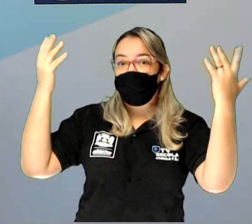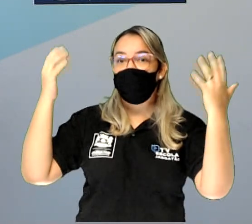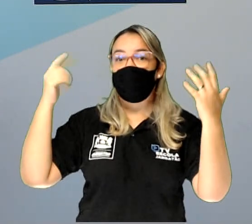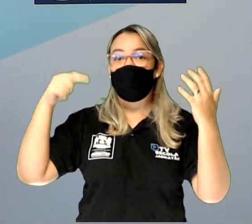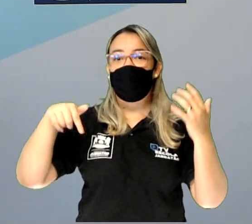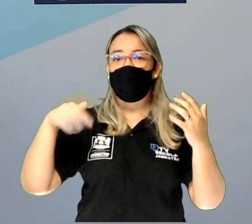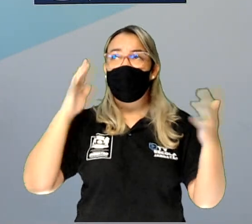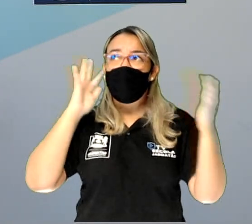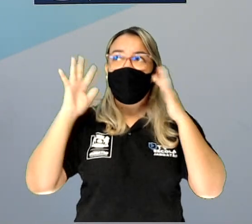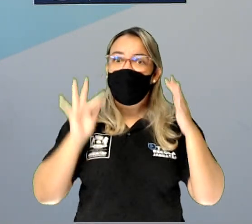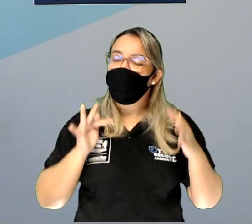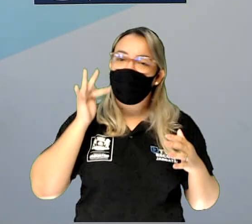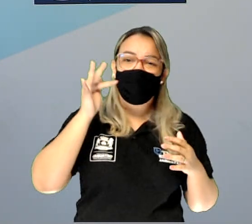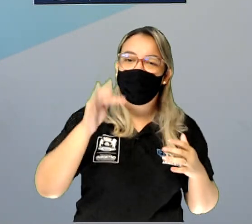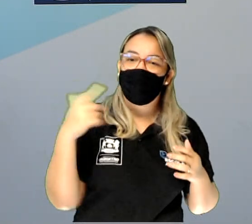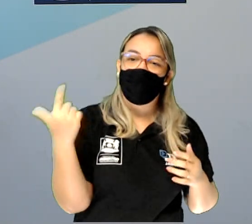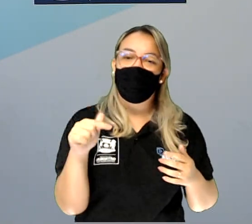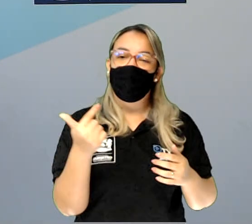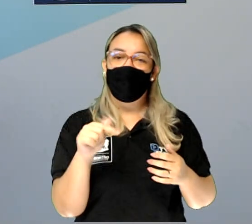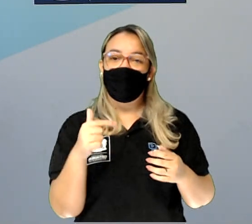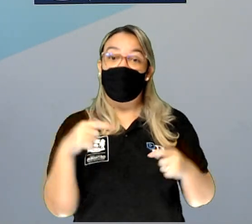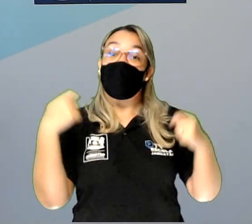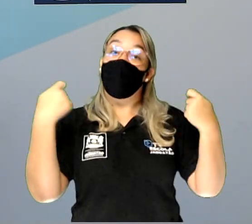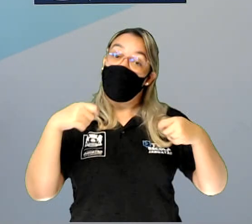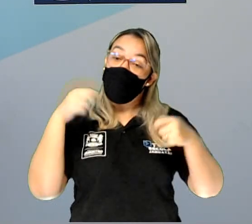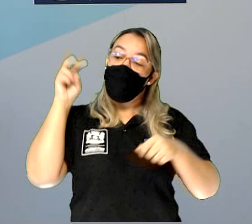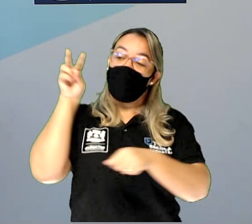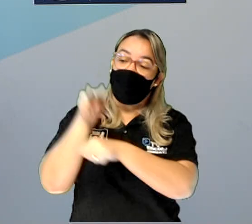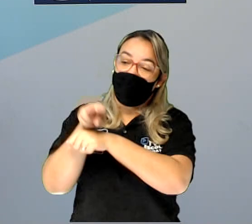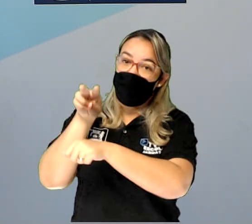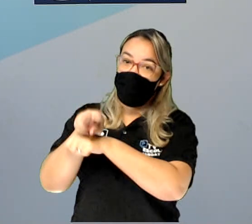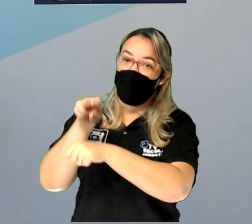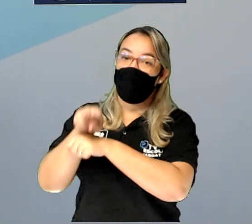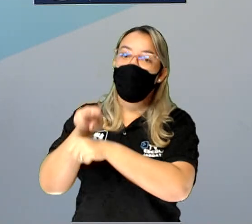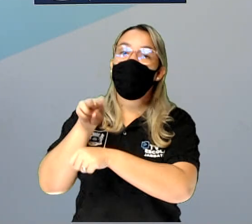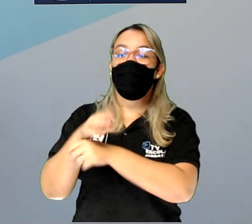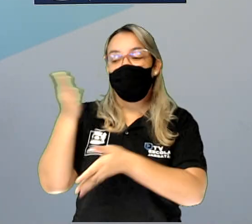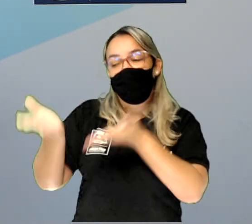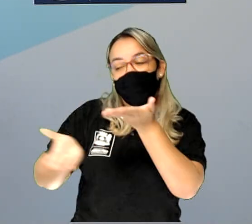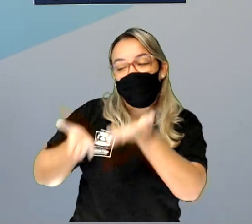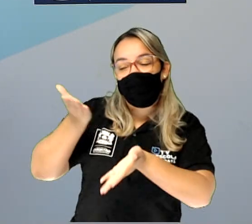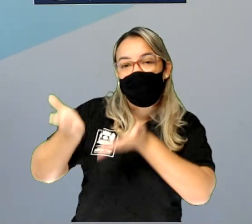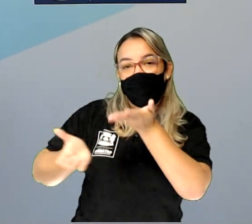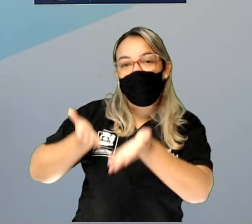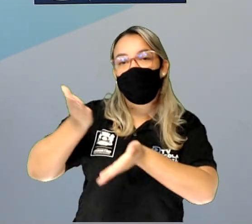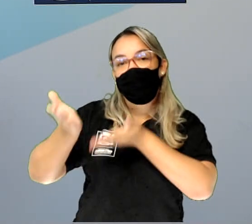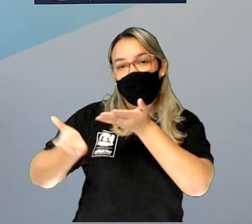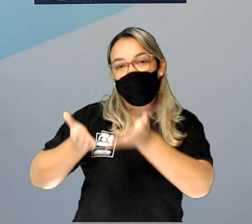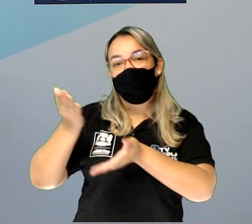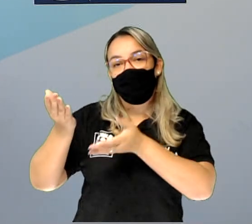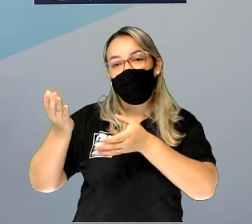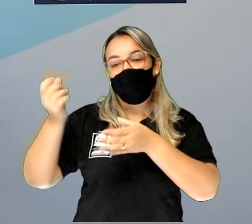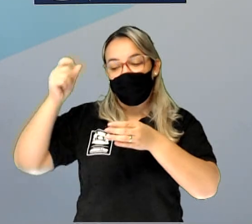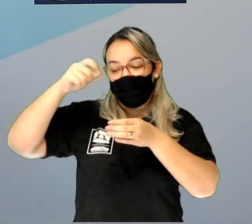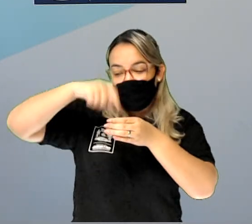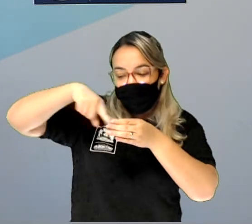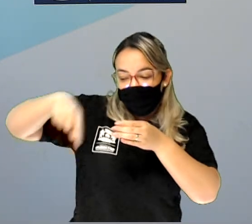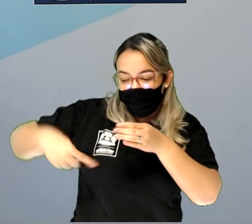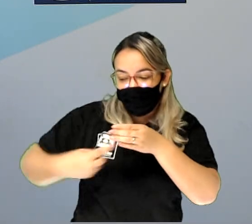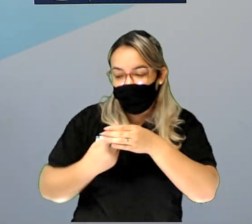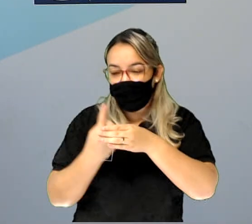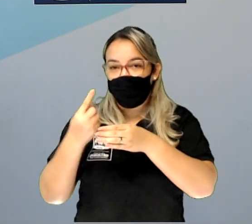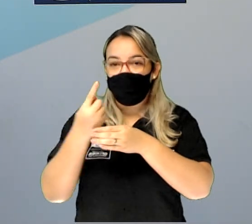né? Nos nossos descendentes. A gente precisa preservar e assim fazer germinar, nascer